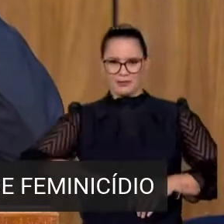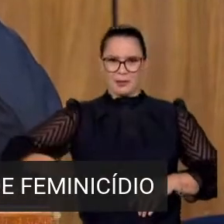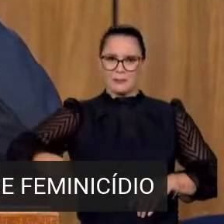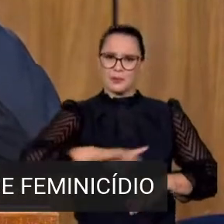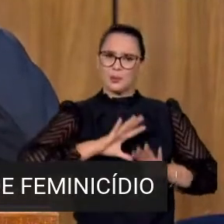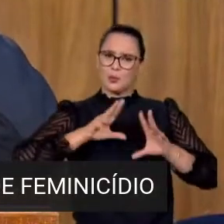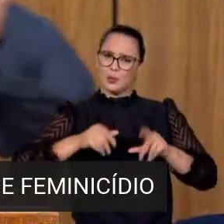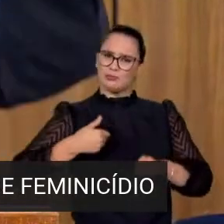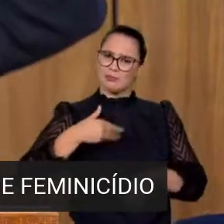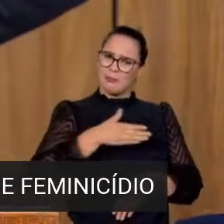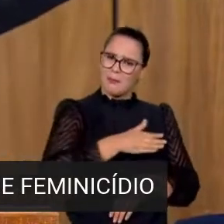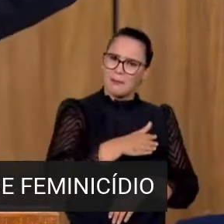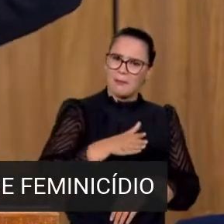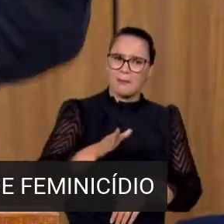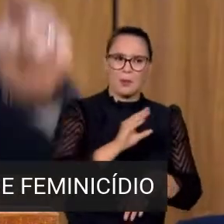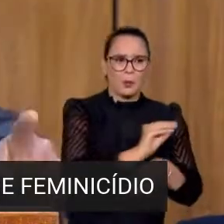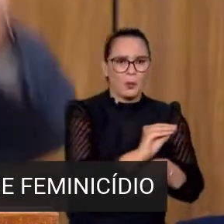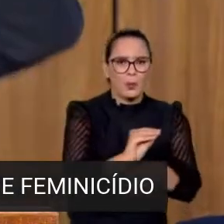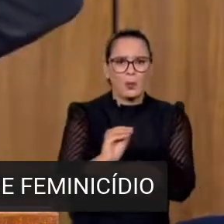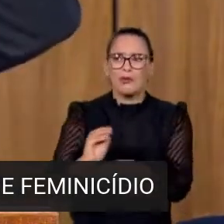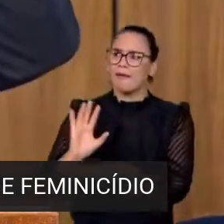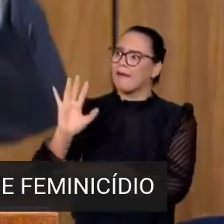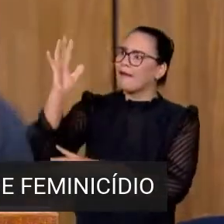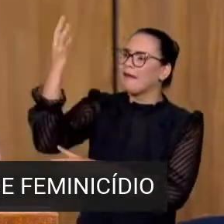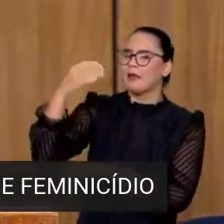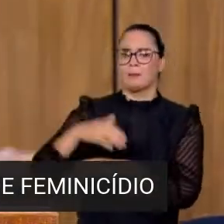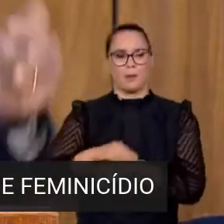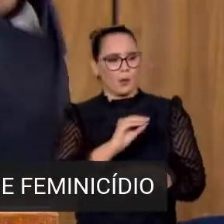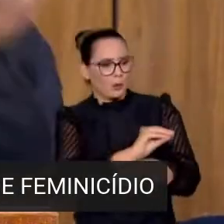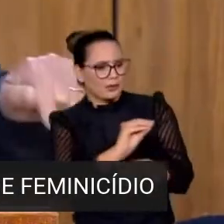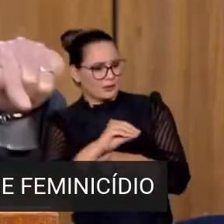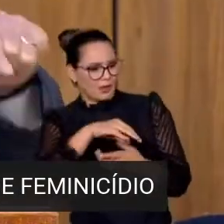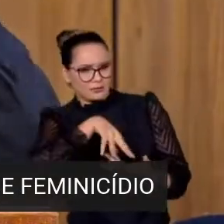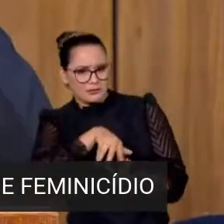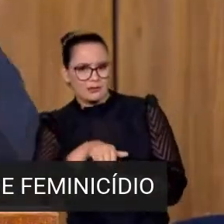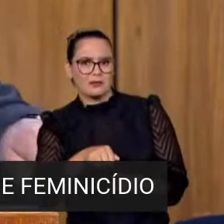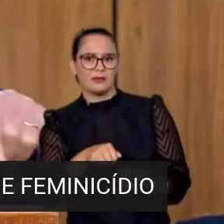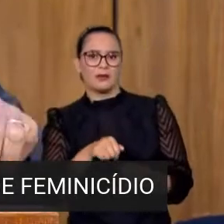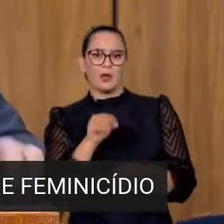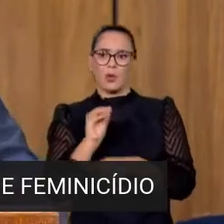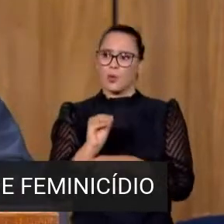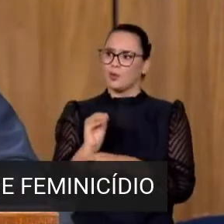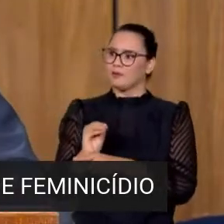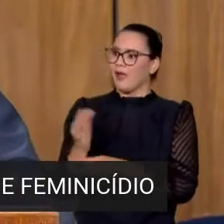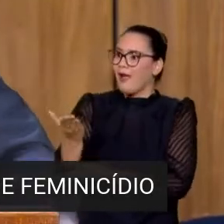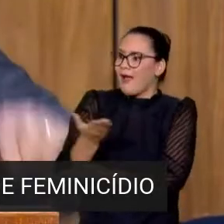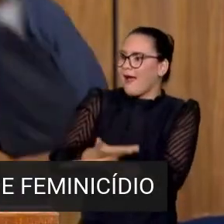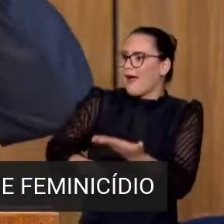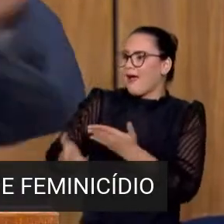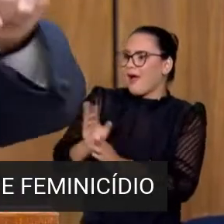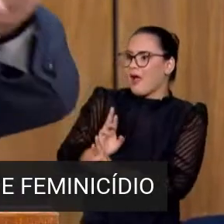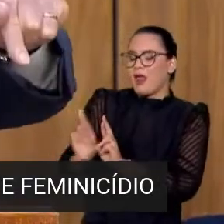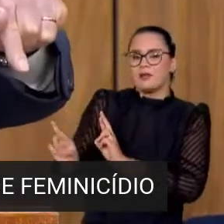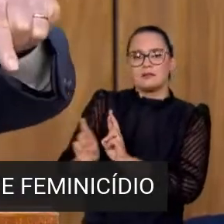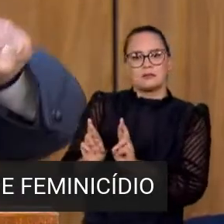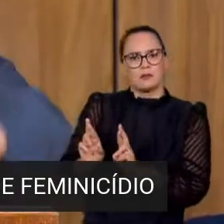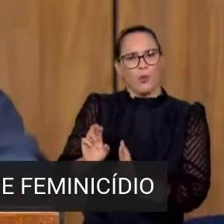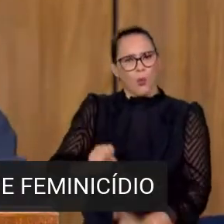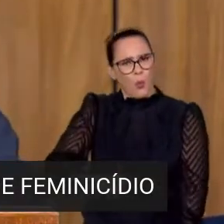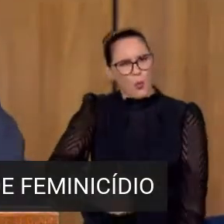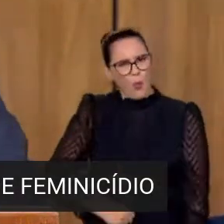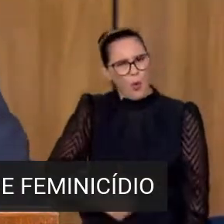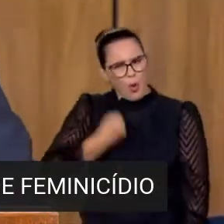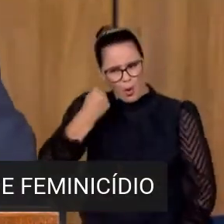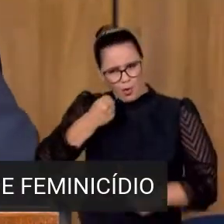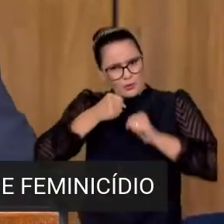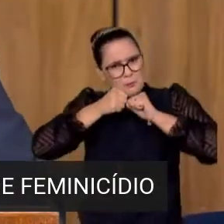faz, do cuidado do clima, do cuidado do planeta, ao cuidado da relação com as pessoas, com o ódio que está estabelecido